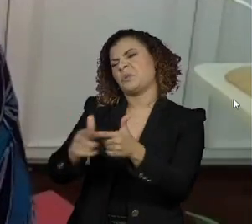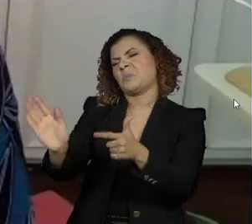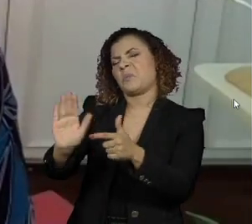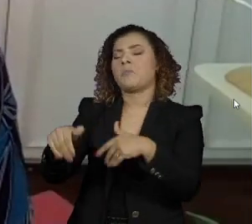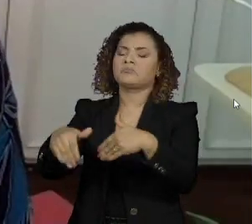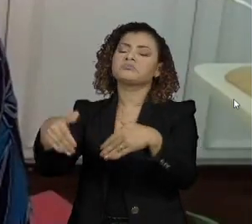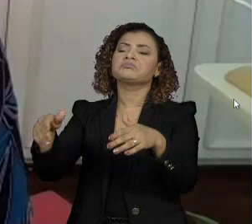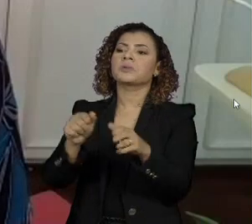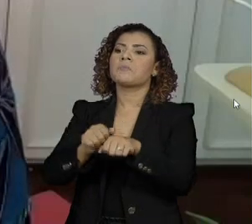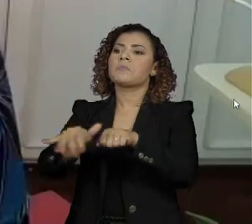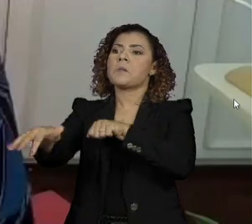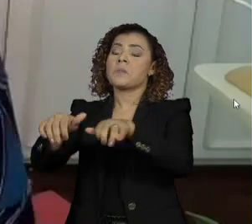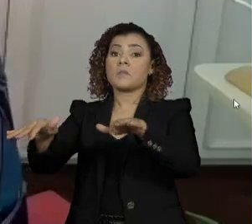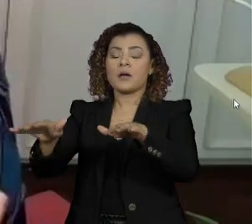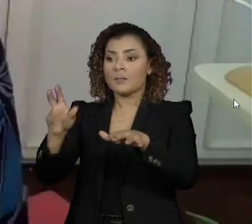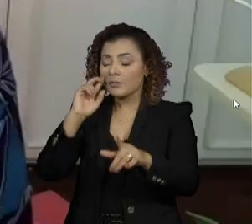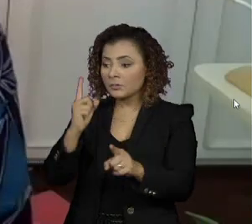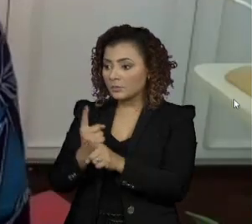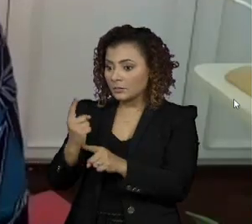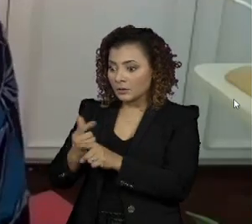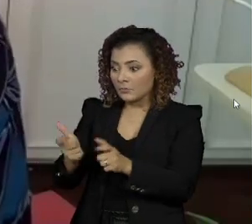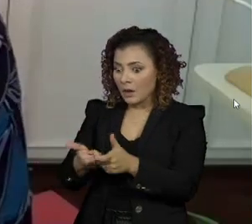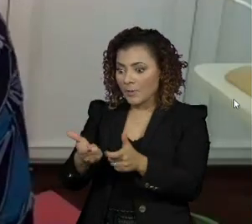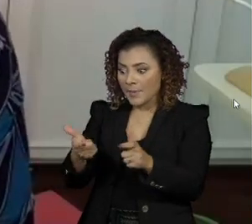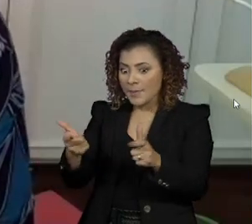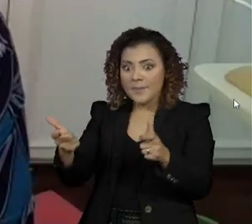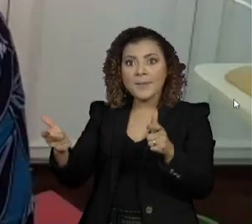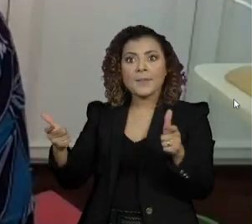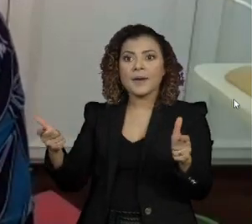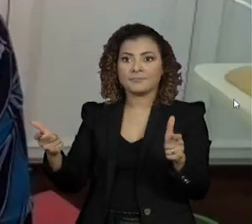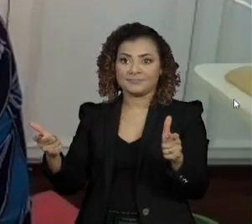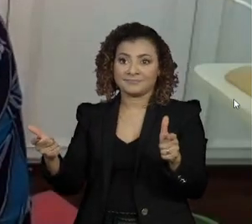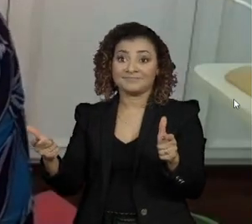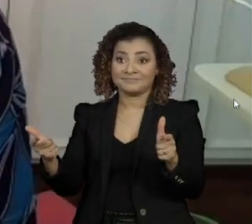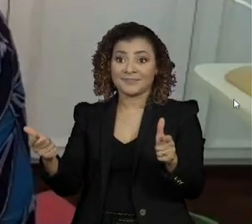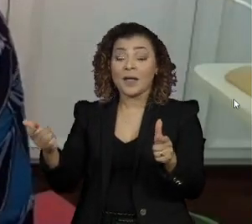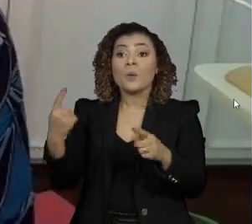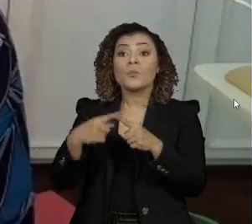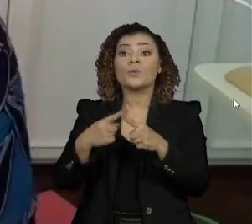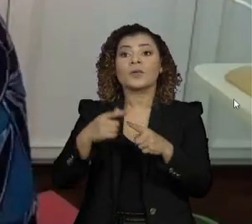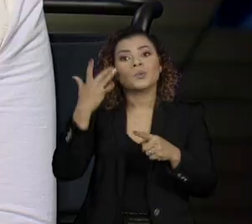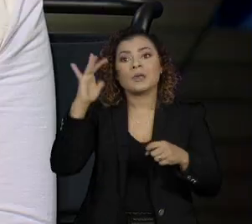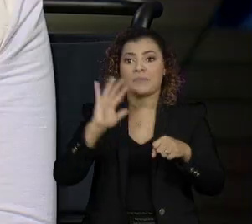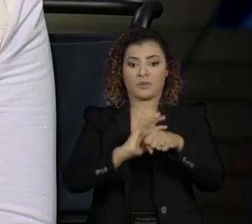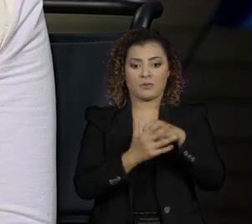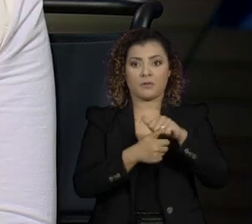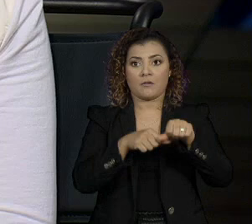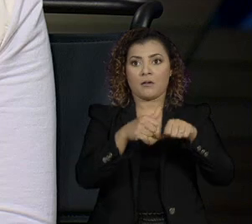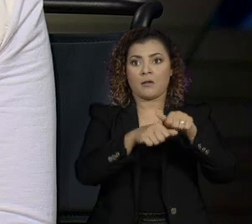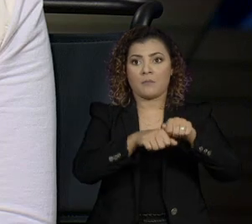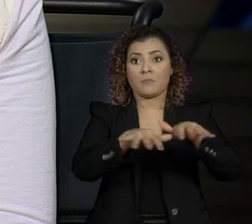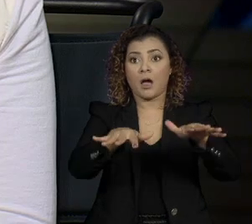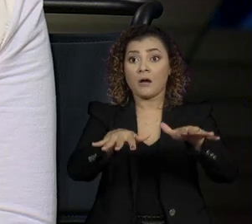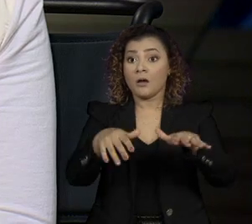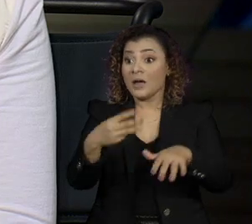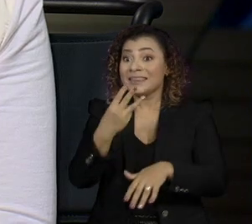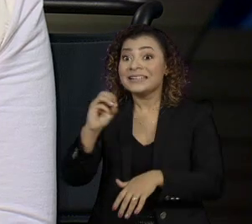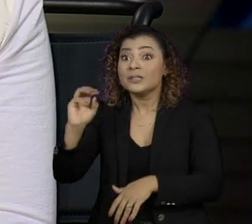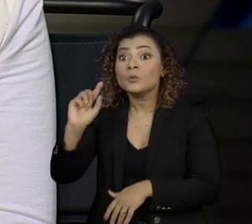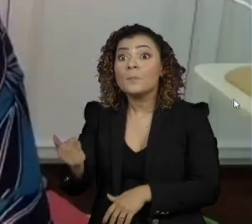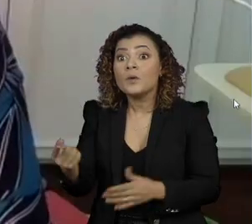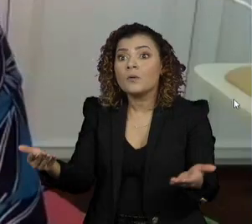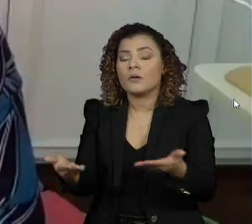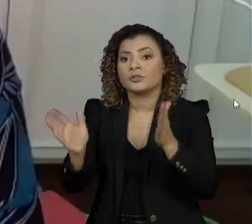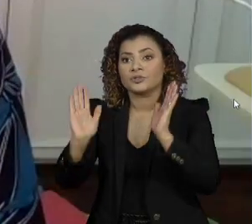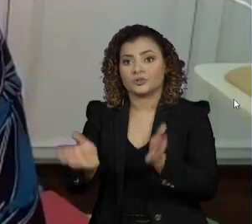morte dessas pessoas. Mas eu imagino que não havia a avaliação de que o número seria tão grande. Então, o que a gente